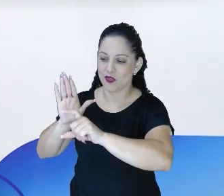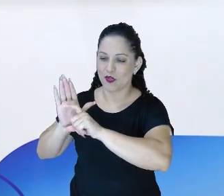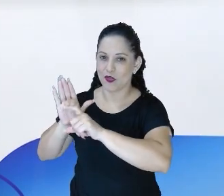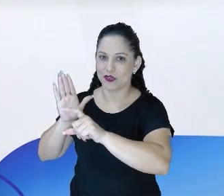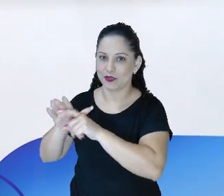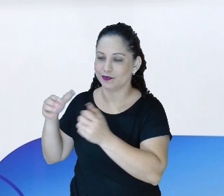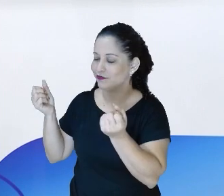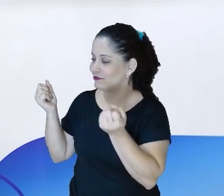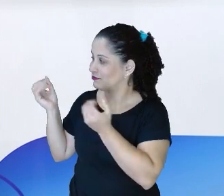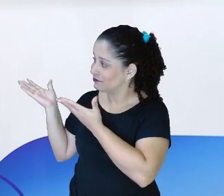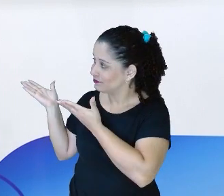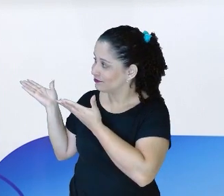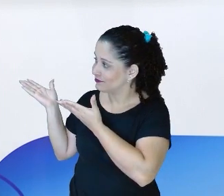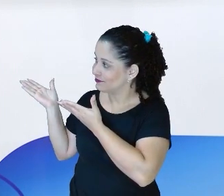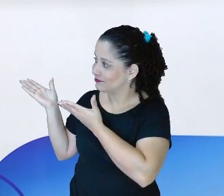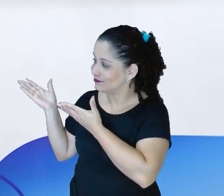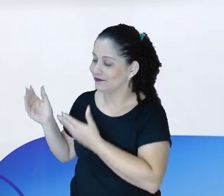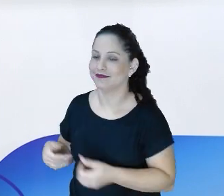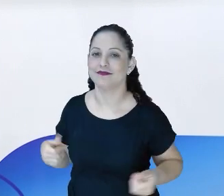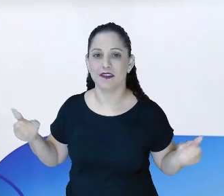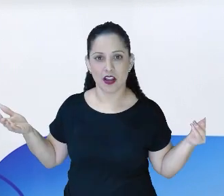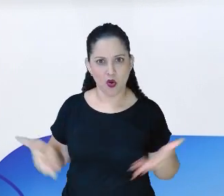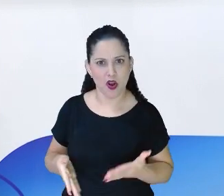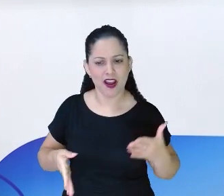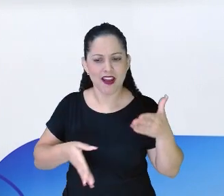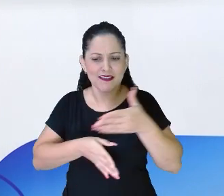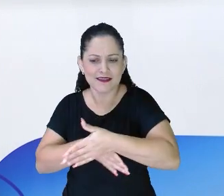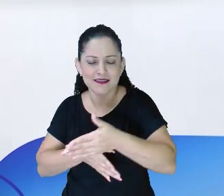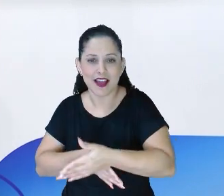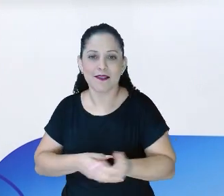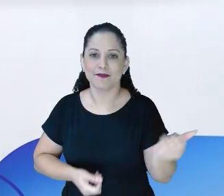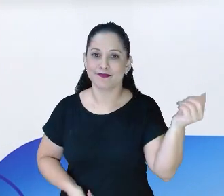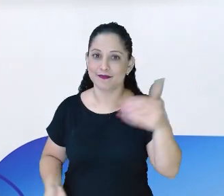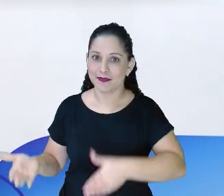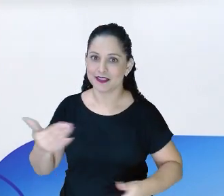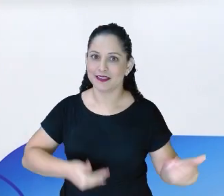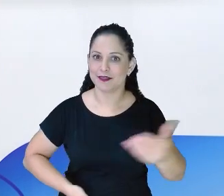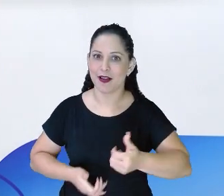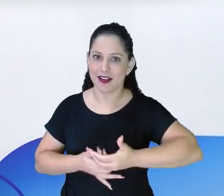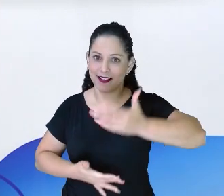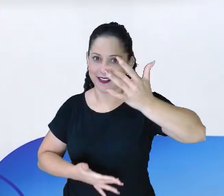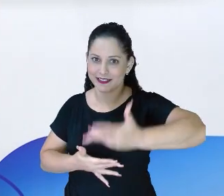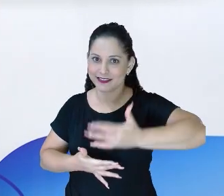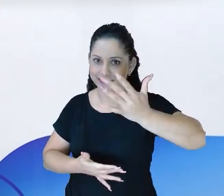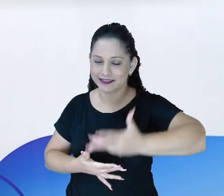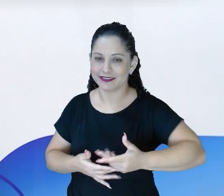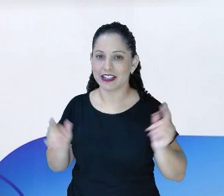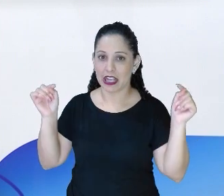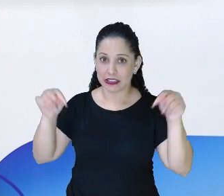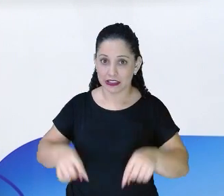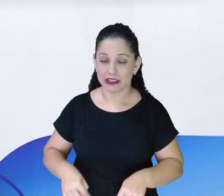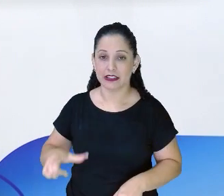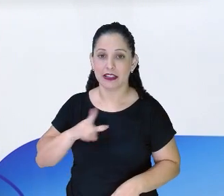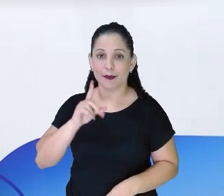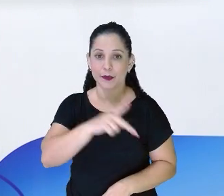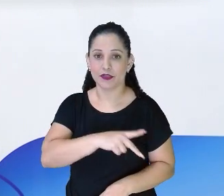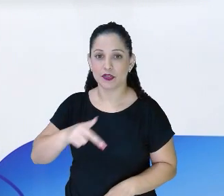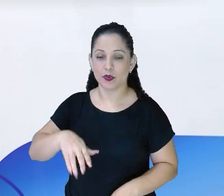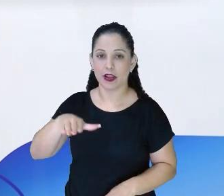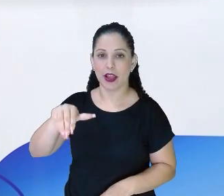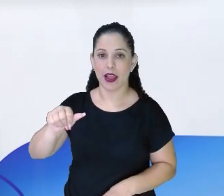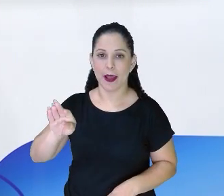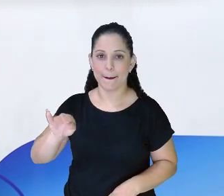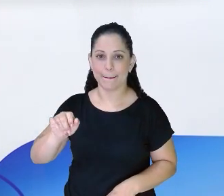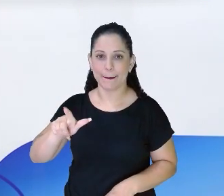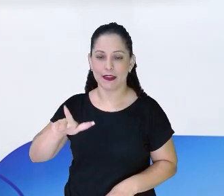sua telinha e já começa a interagir comigo. Para me ajudar, a professora Abigail está aqui no chat,